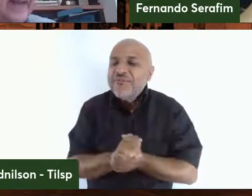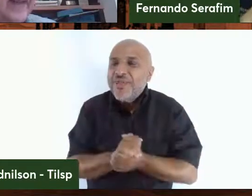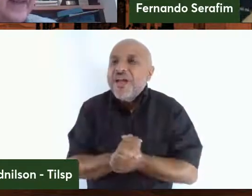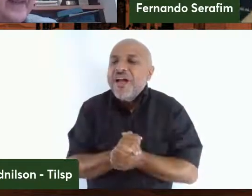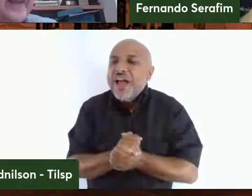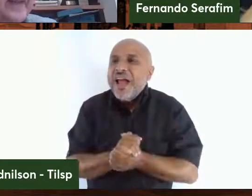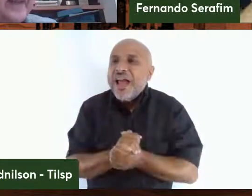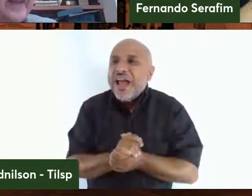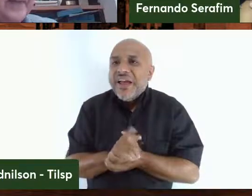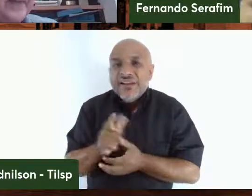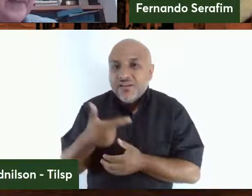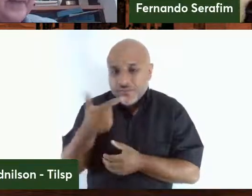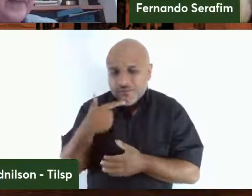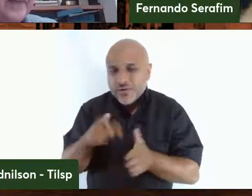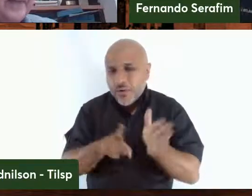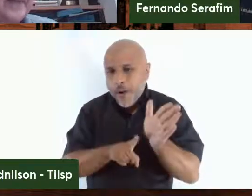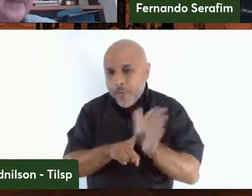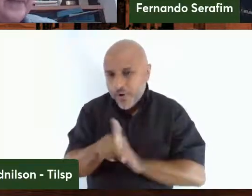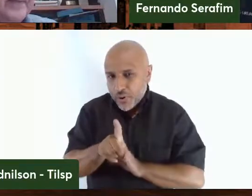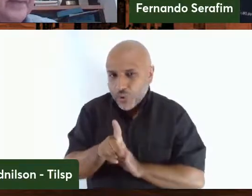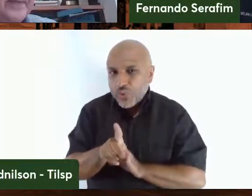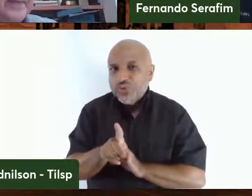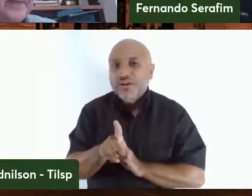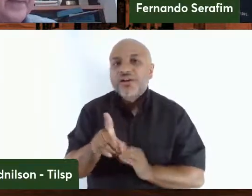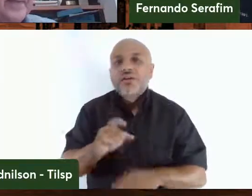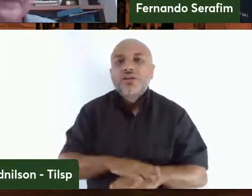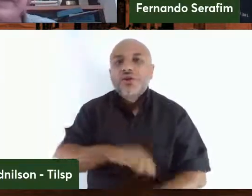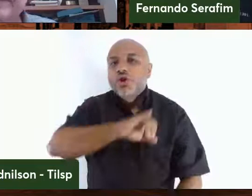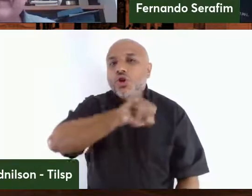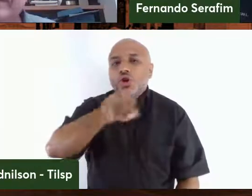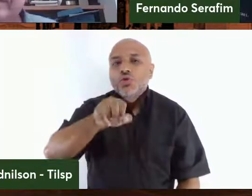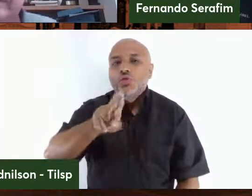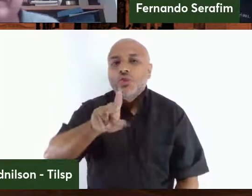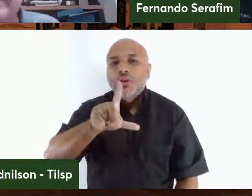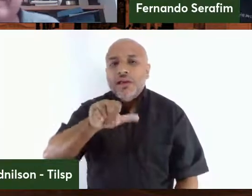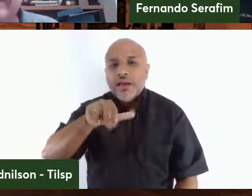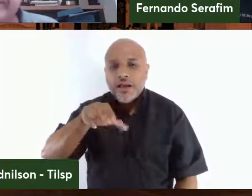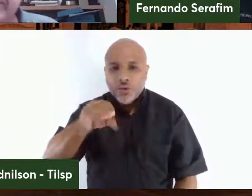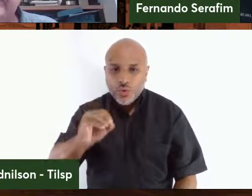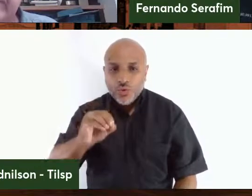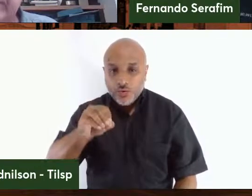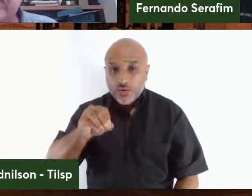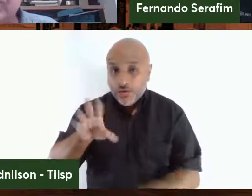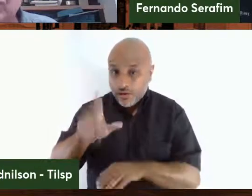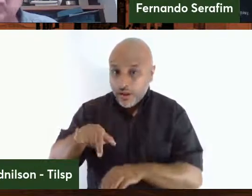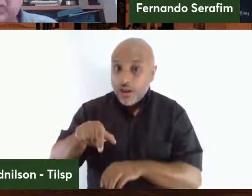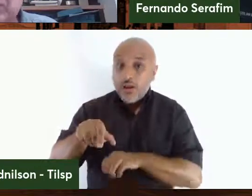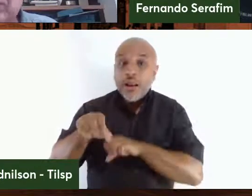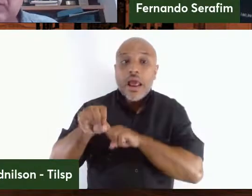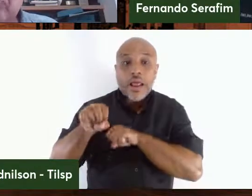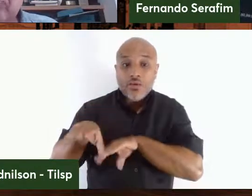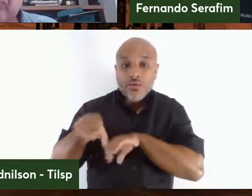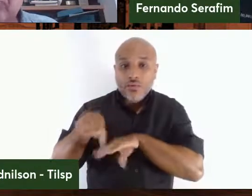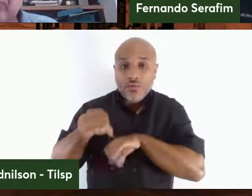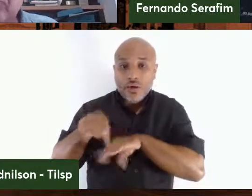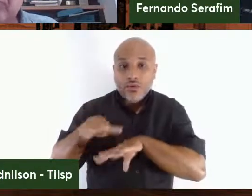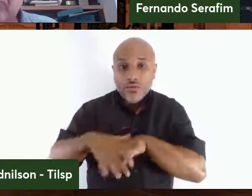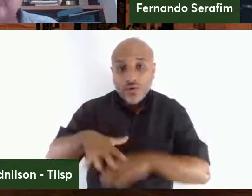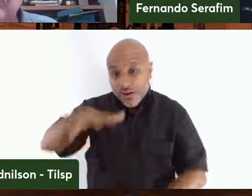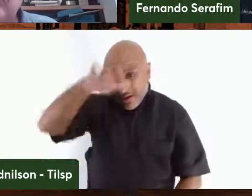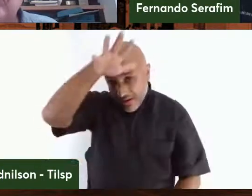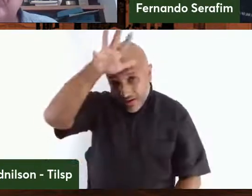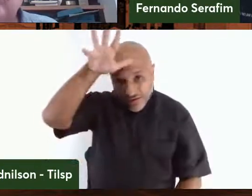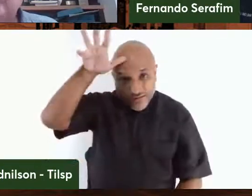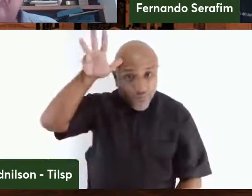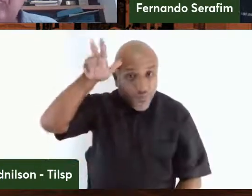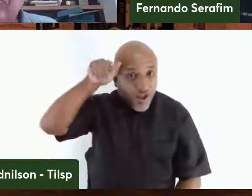né? Eu queria trazer uma pergunta do Juliano, que é educador, né? Ele é de Manaus mesmo, olha